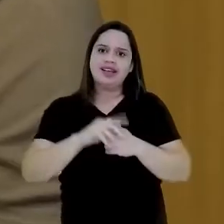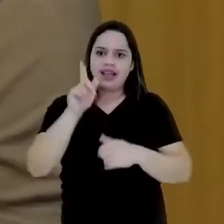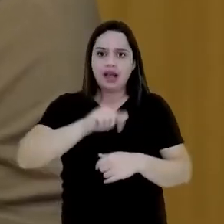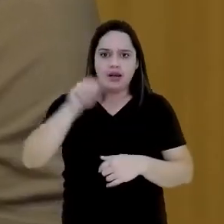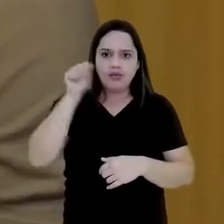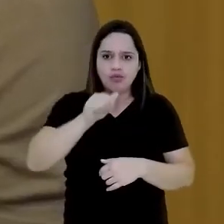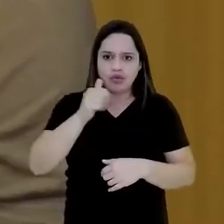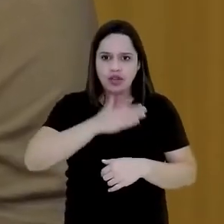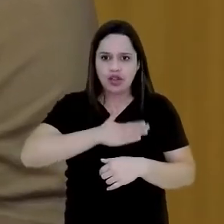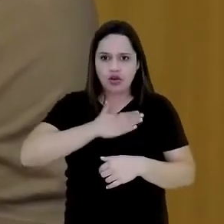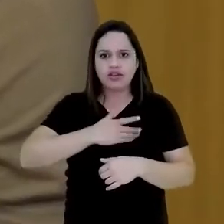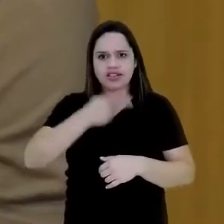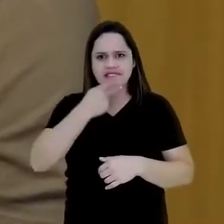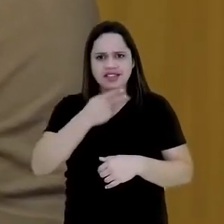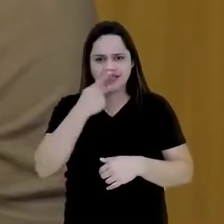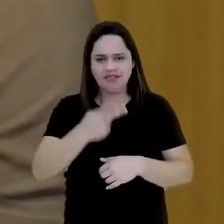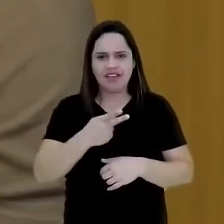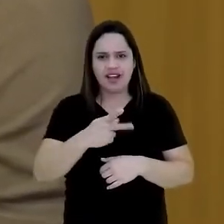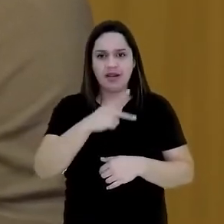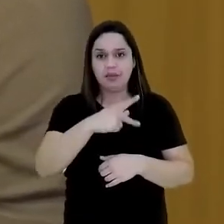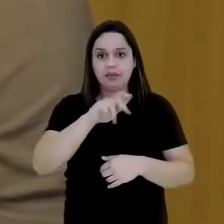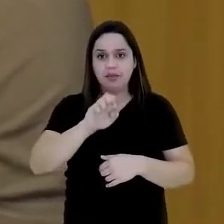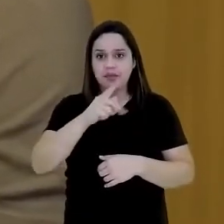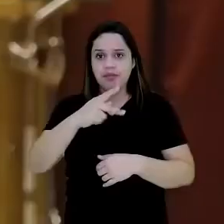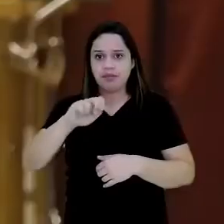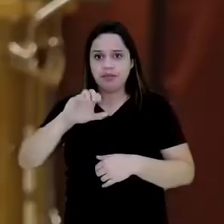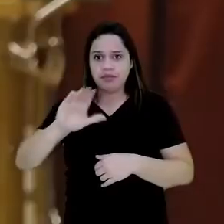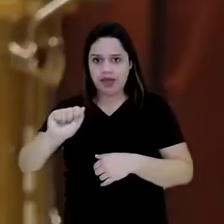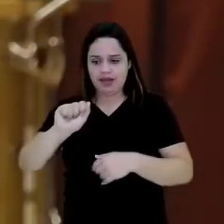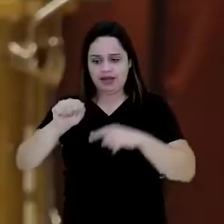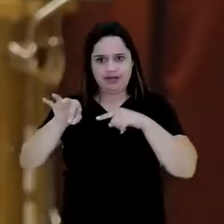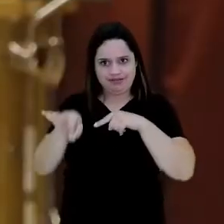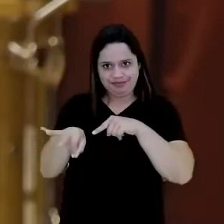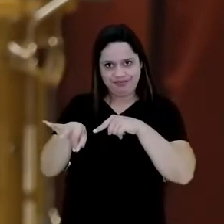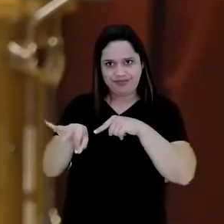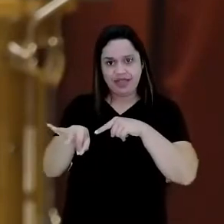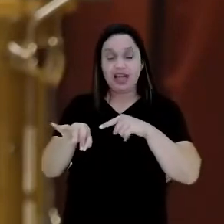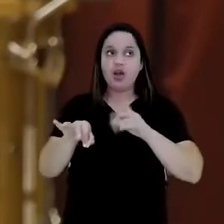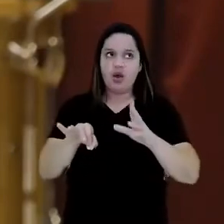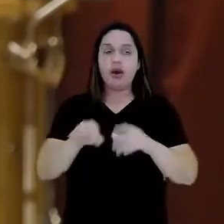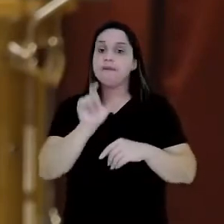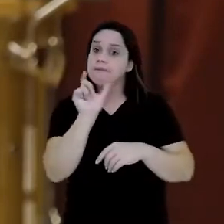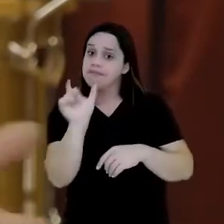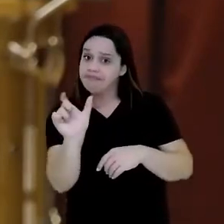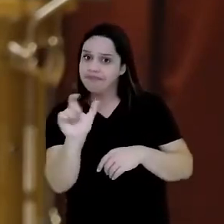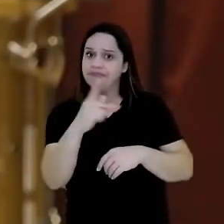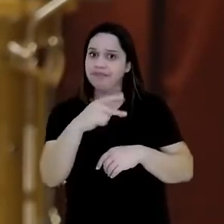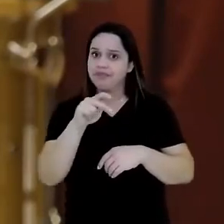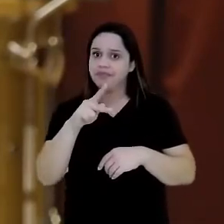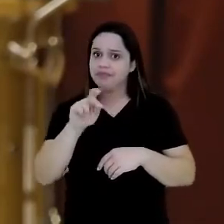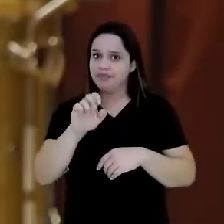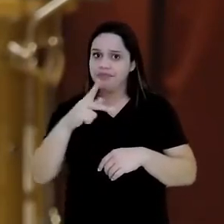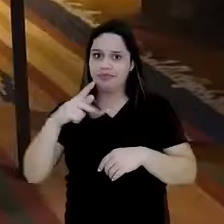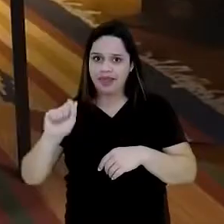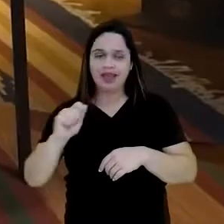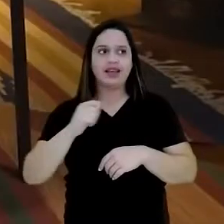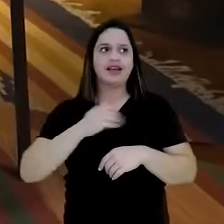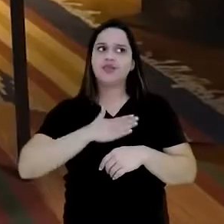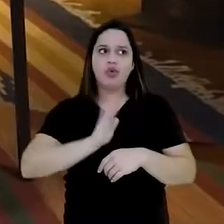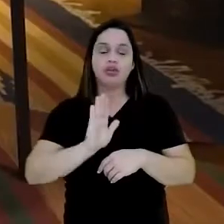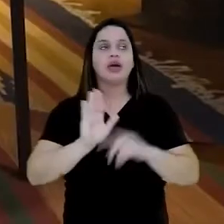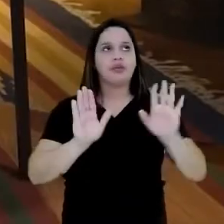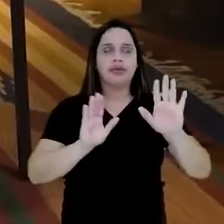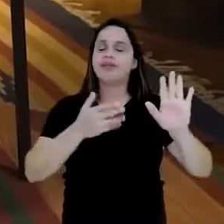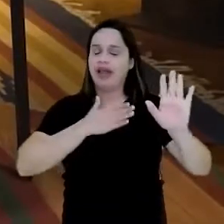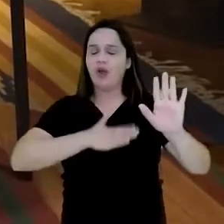é mas as mulheres gosta que você fale peteca na verdade eu não gosto pepecas gosto não sei você está